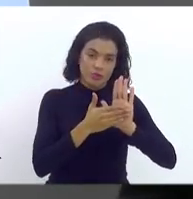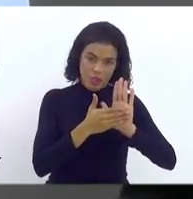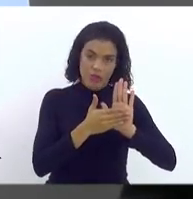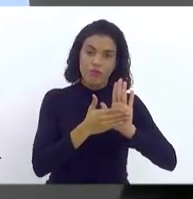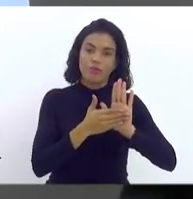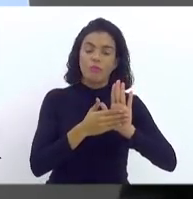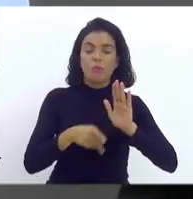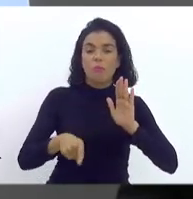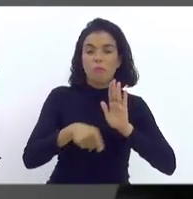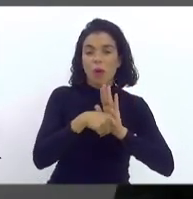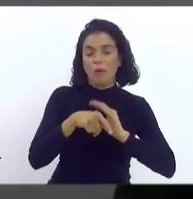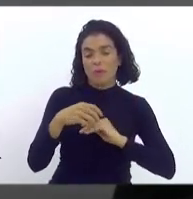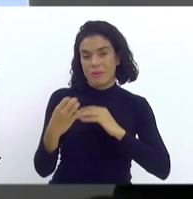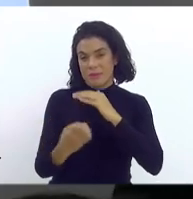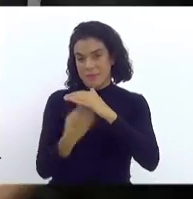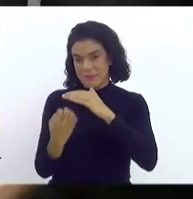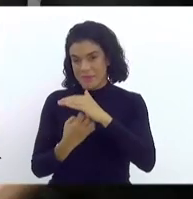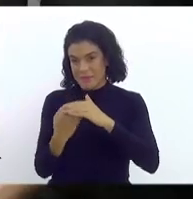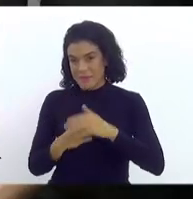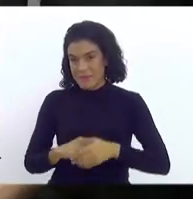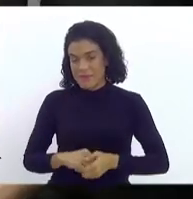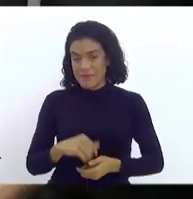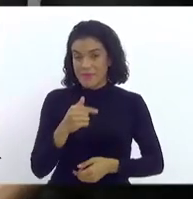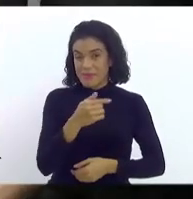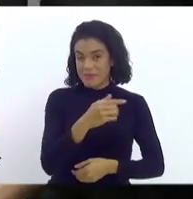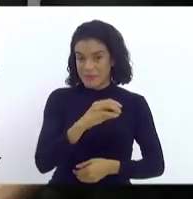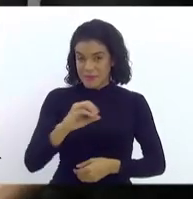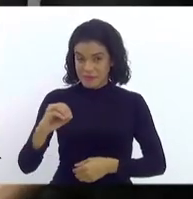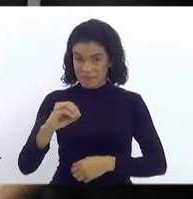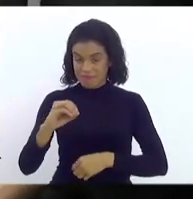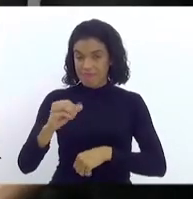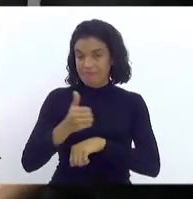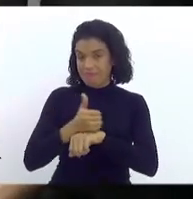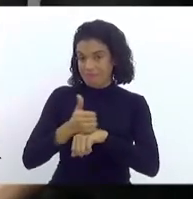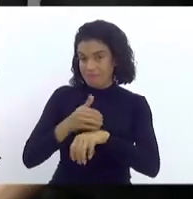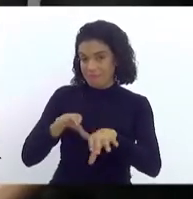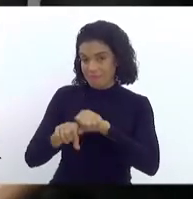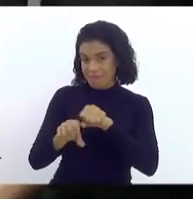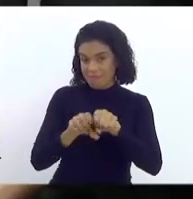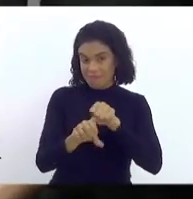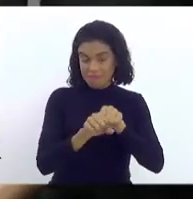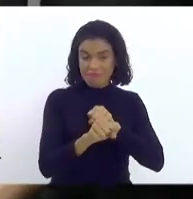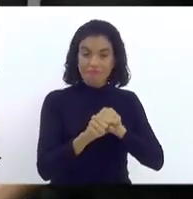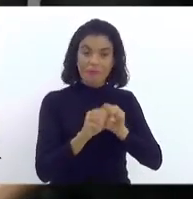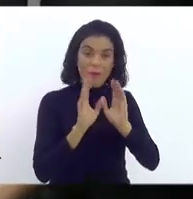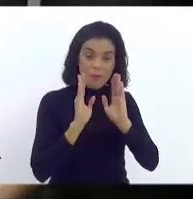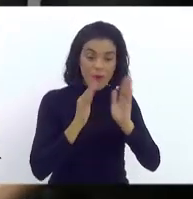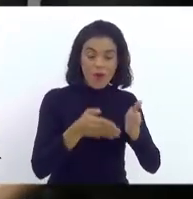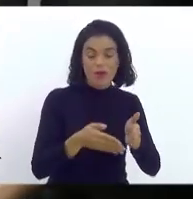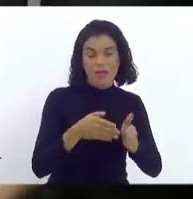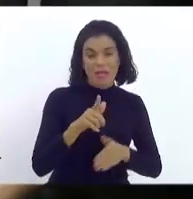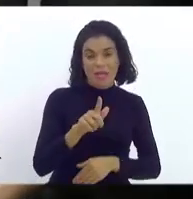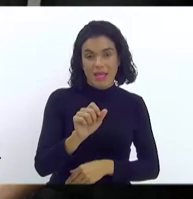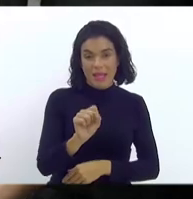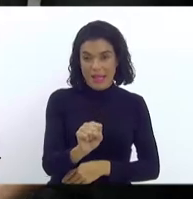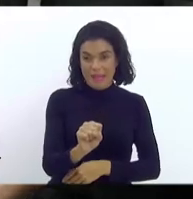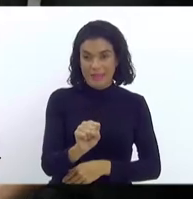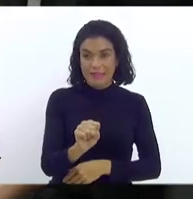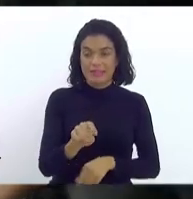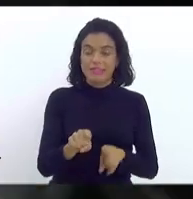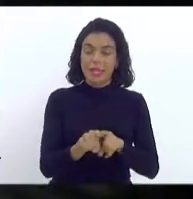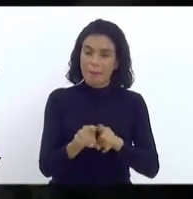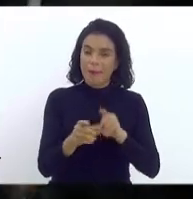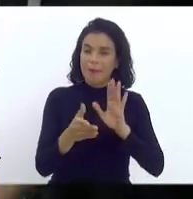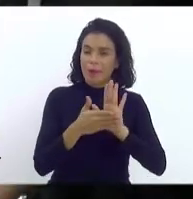pela empresa, né? Também tem 700 profissionais formados em programas específicos de gás e